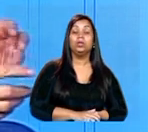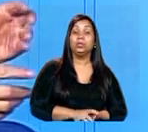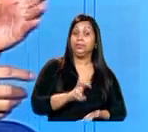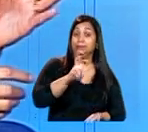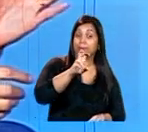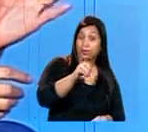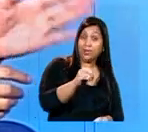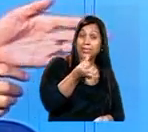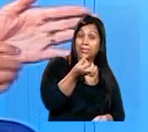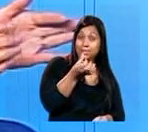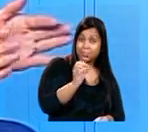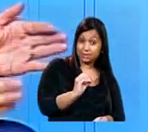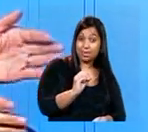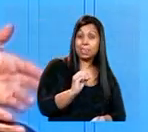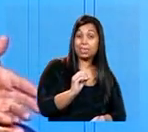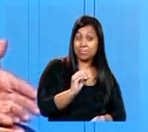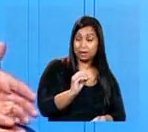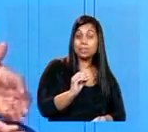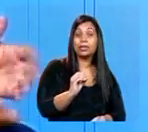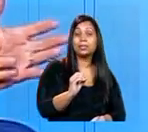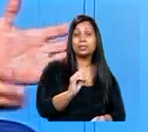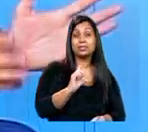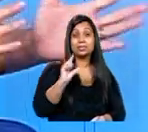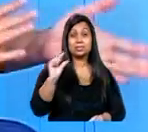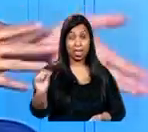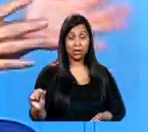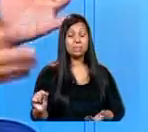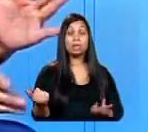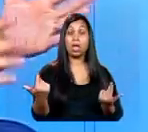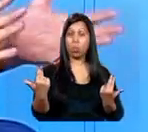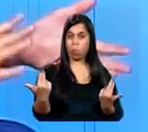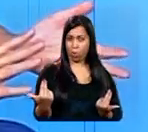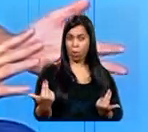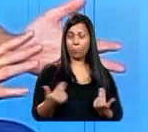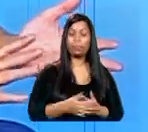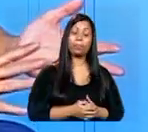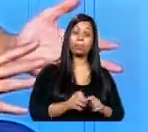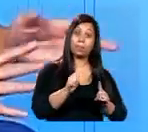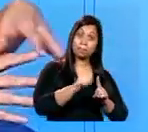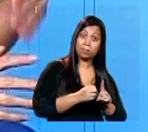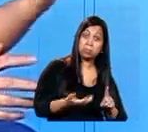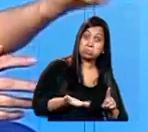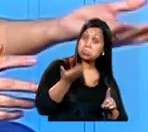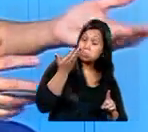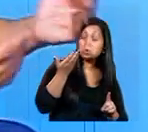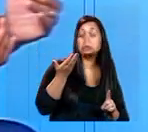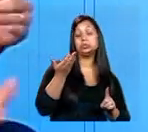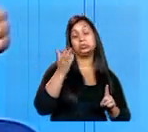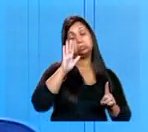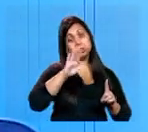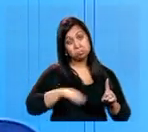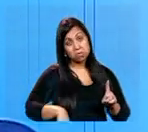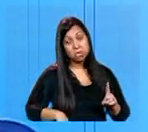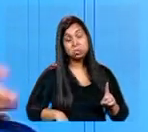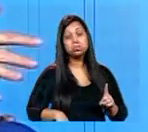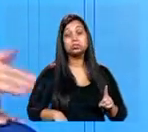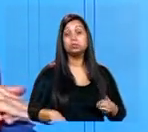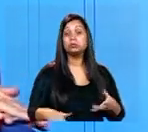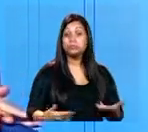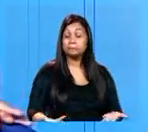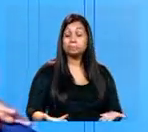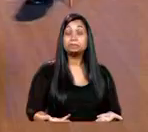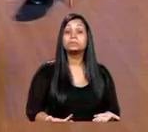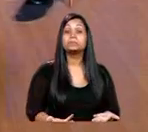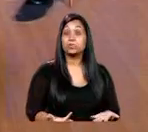entrada de 50 a 60 pacientes e uma média de saída nisso também, né? Tem mês mais altas, outro mês menos e